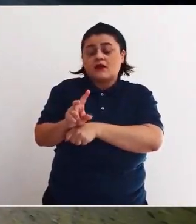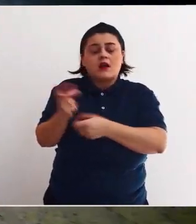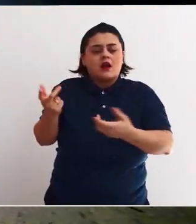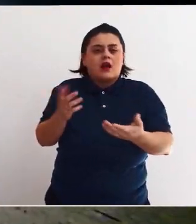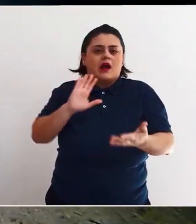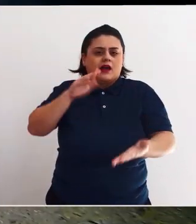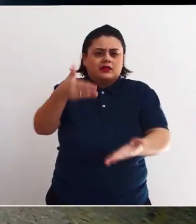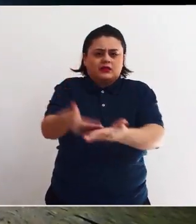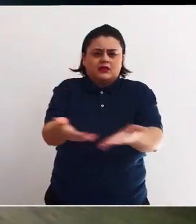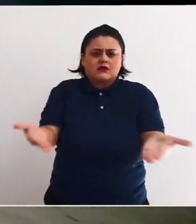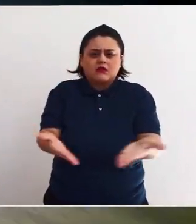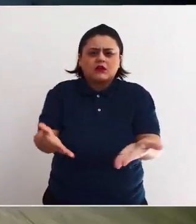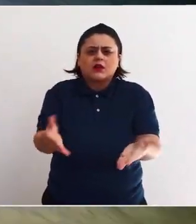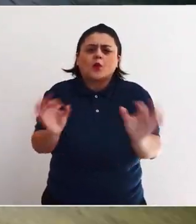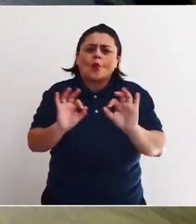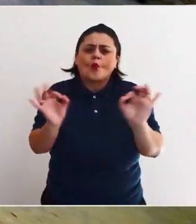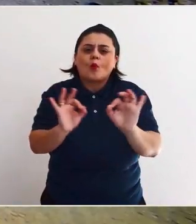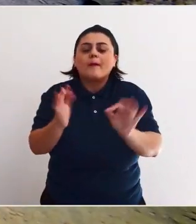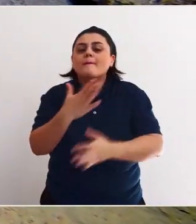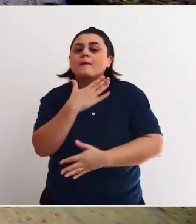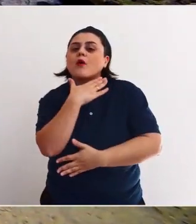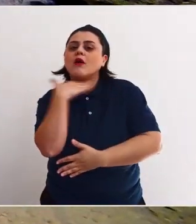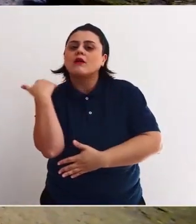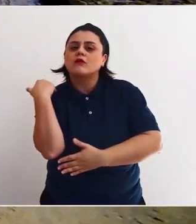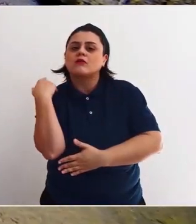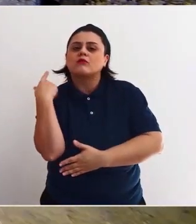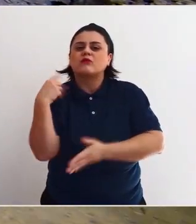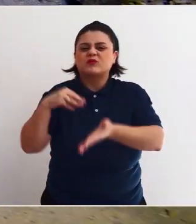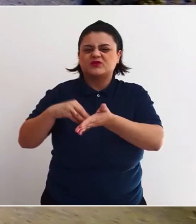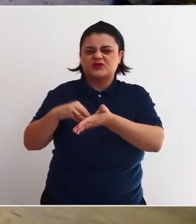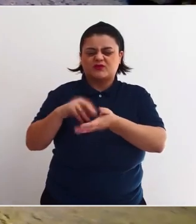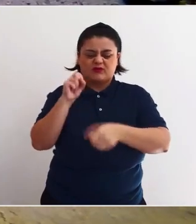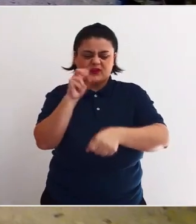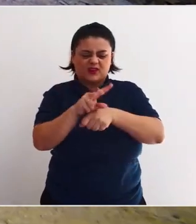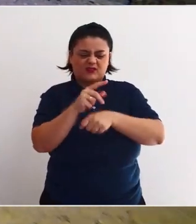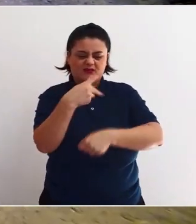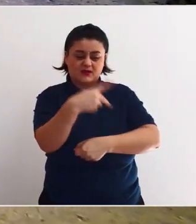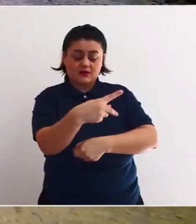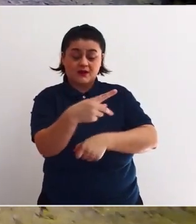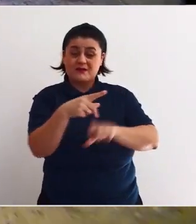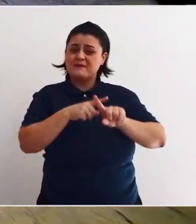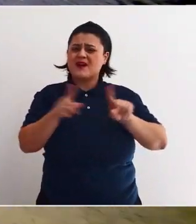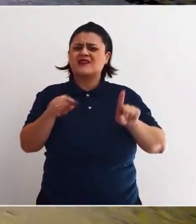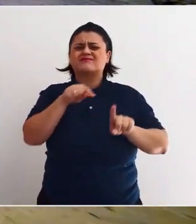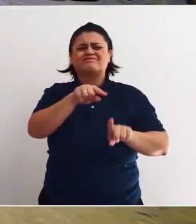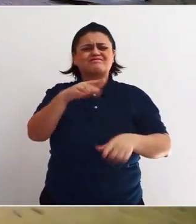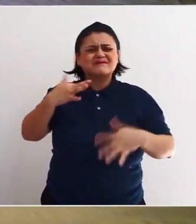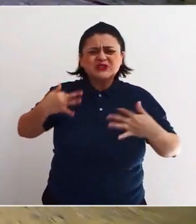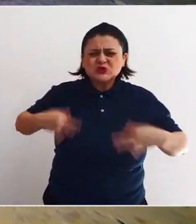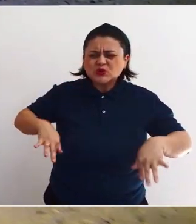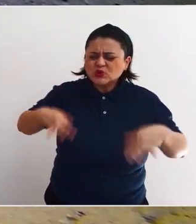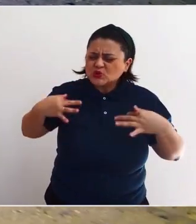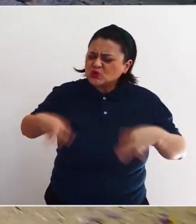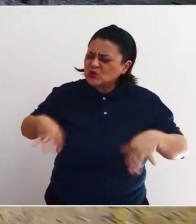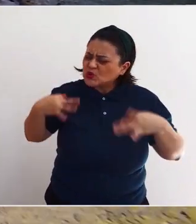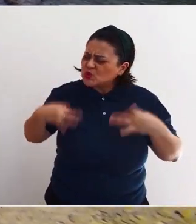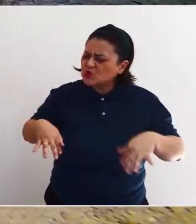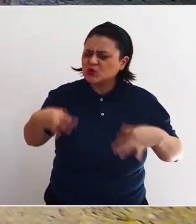nenhum registro de morte devido ao seu veneno, ele é extremamente doloroso.